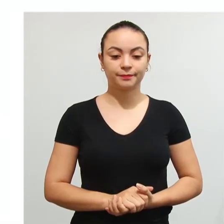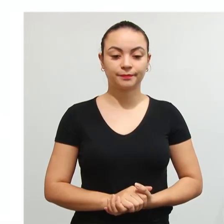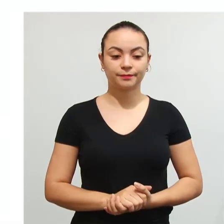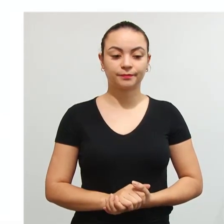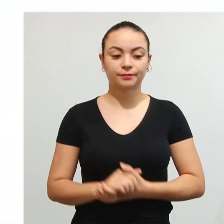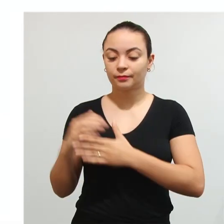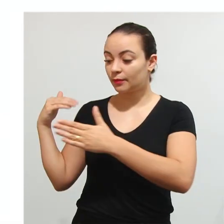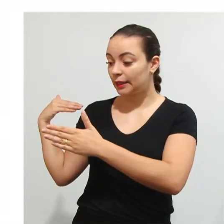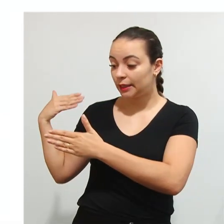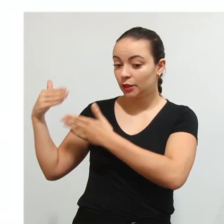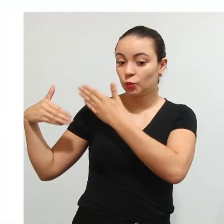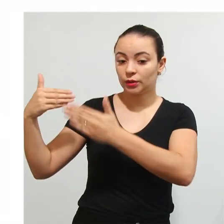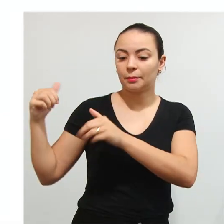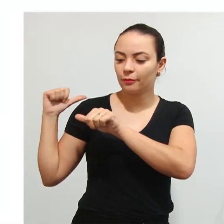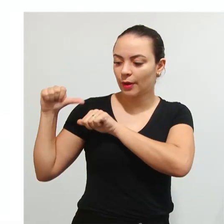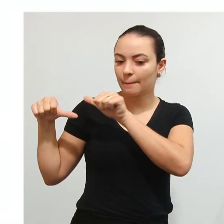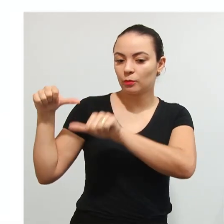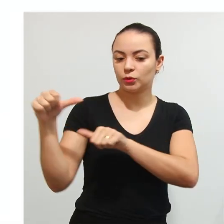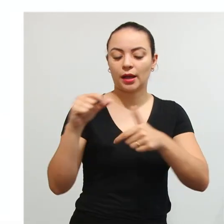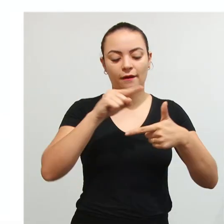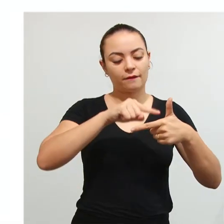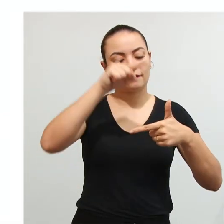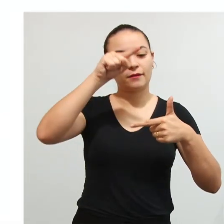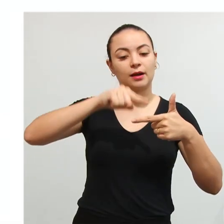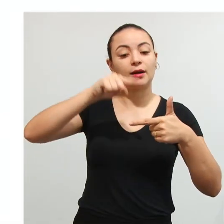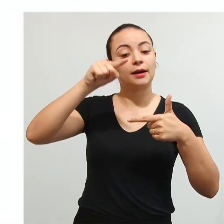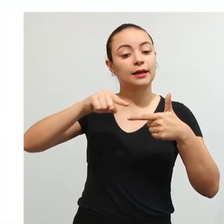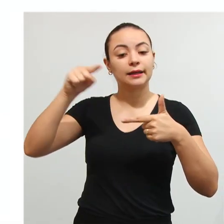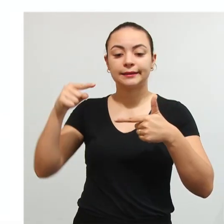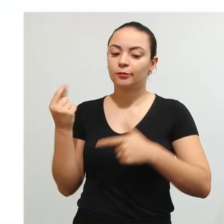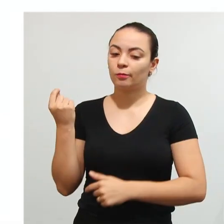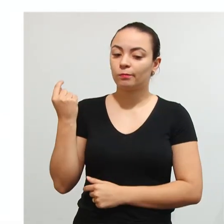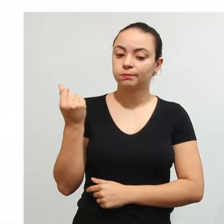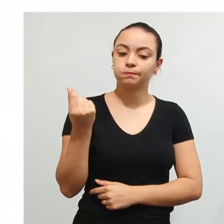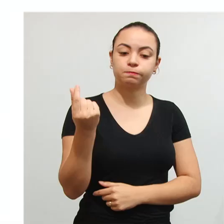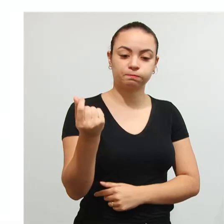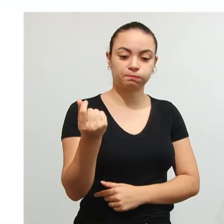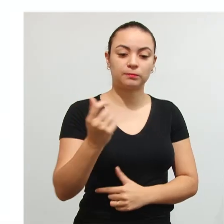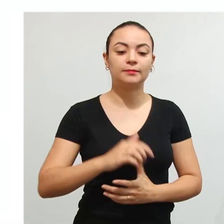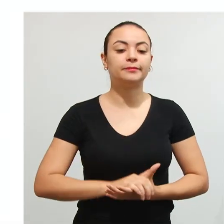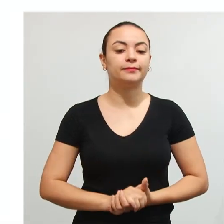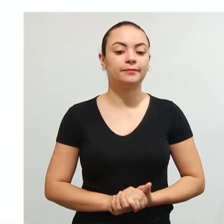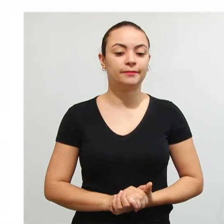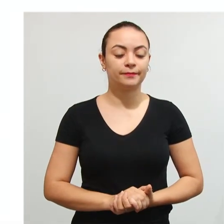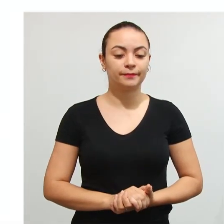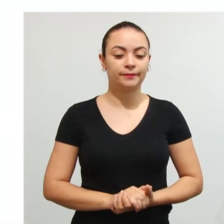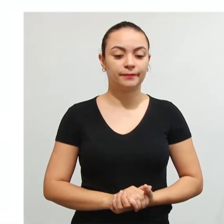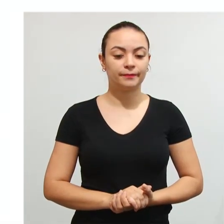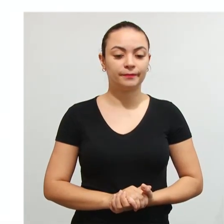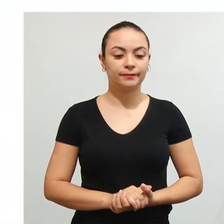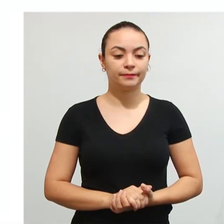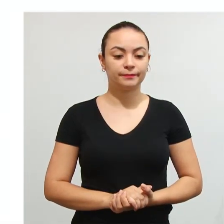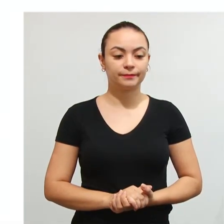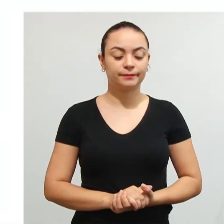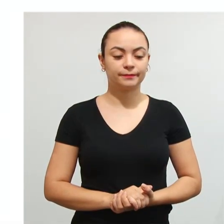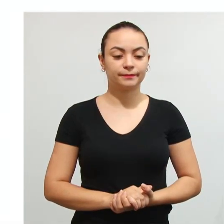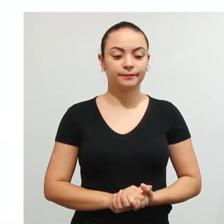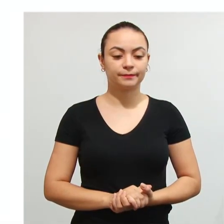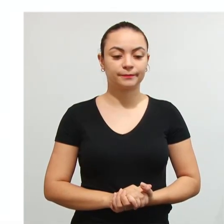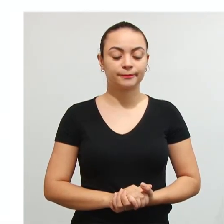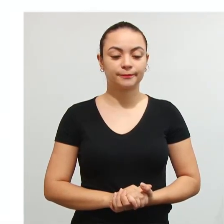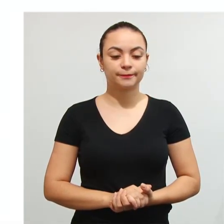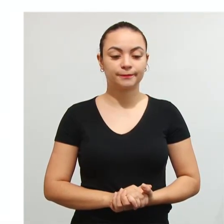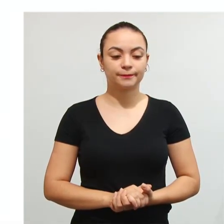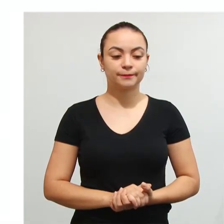data futura. Ou seja, a gente vai descobrir qual é o nosso capital necessário. Além disso, a gente